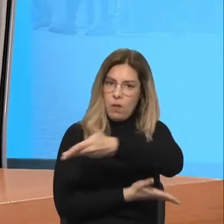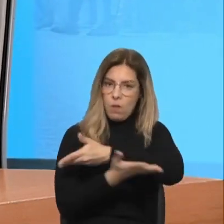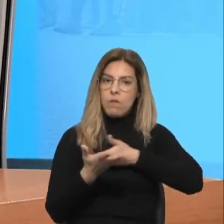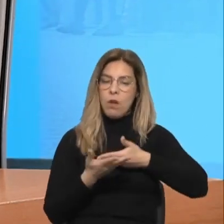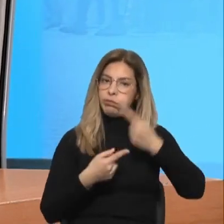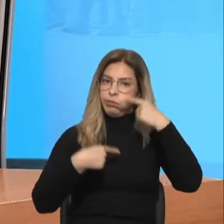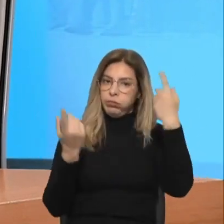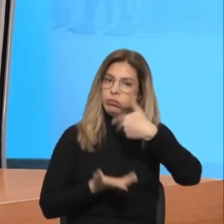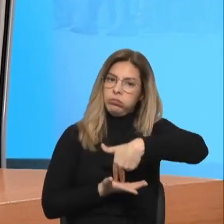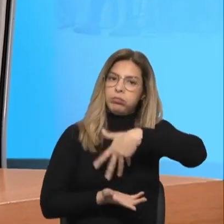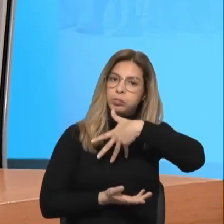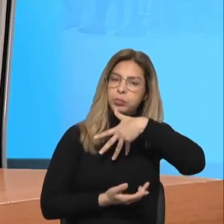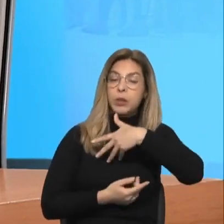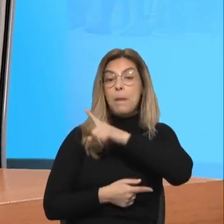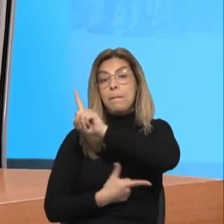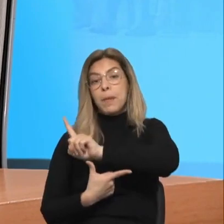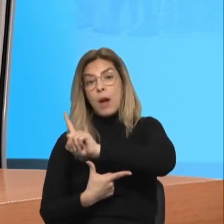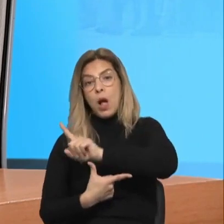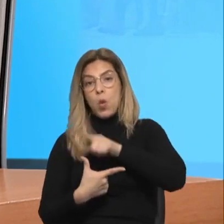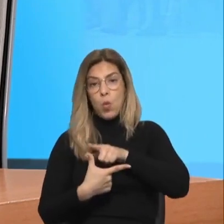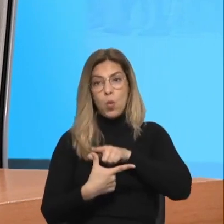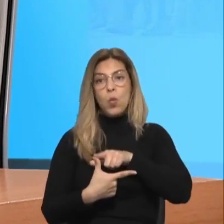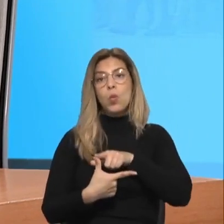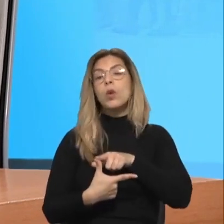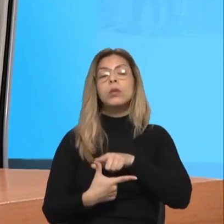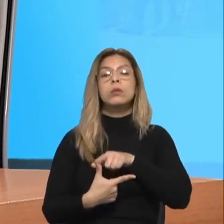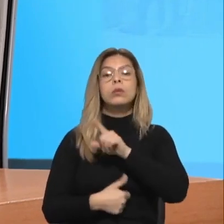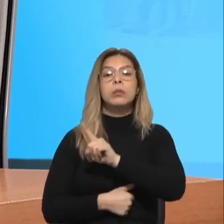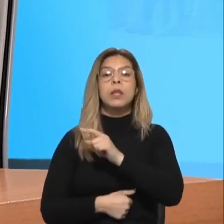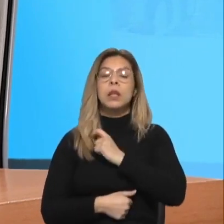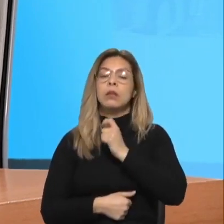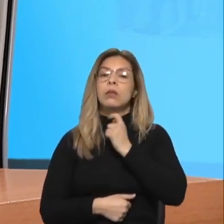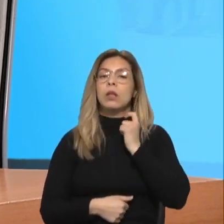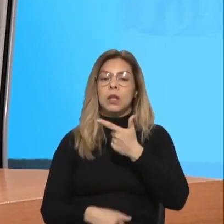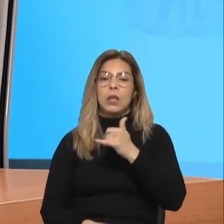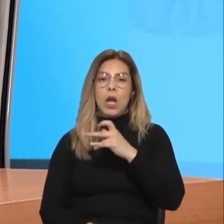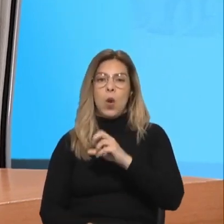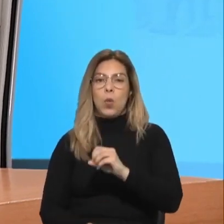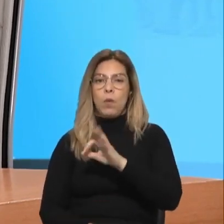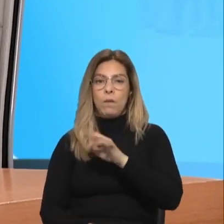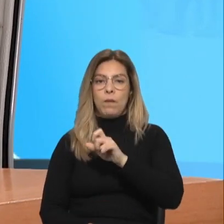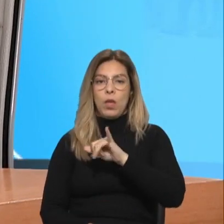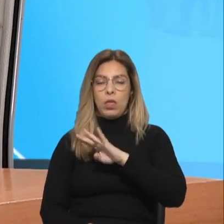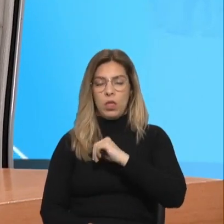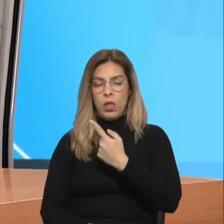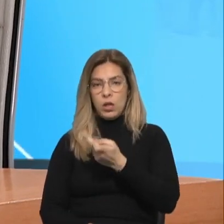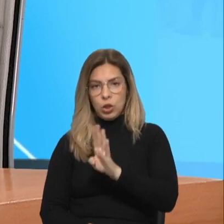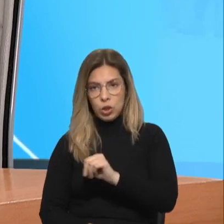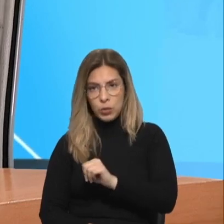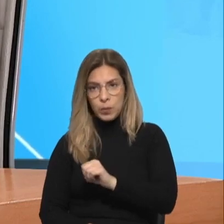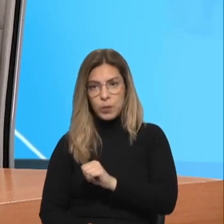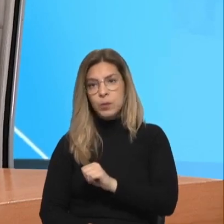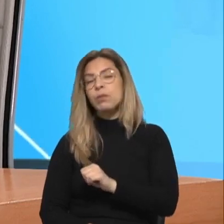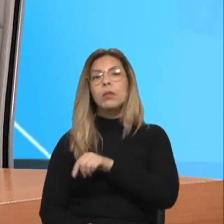deste primeiro capítulo que foi apresentado pelo padre Tiago Freitas, sobre esta, no